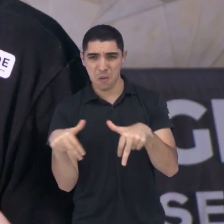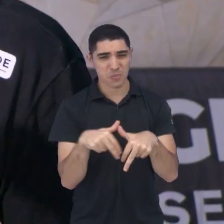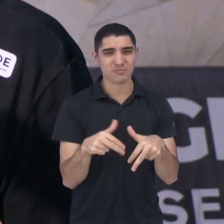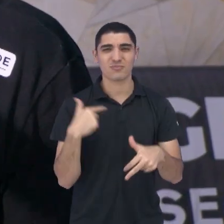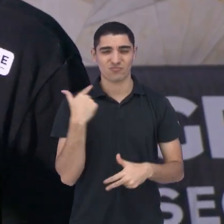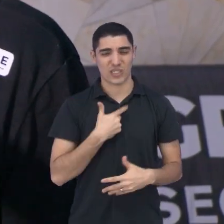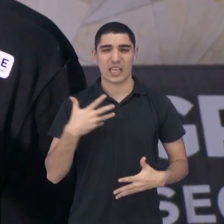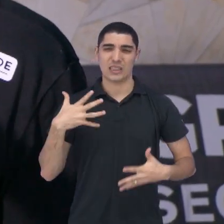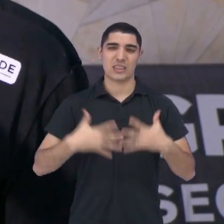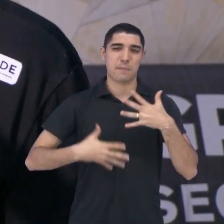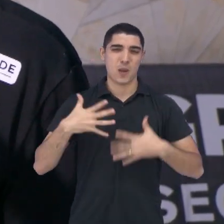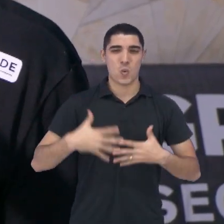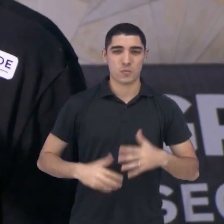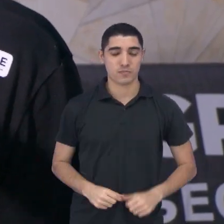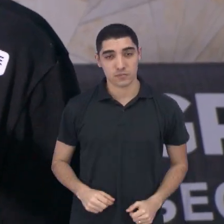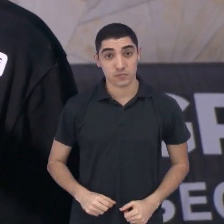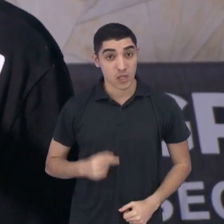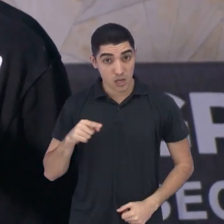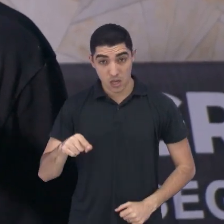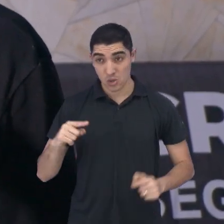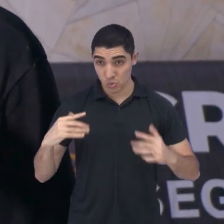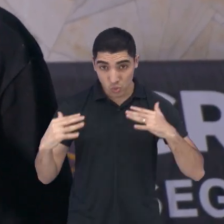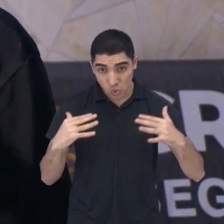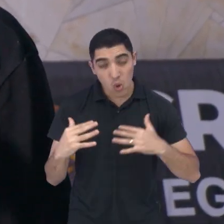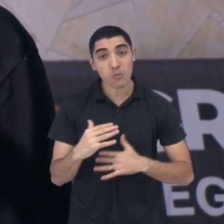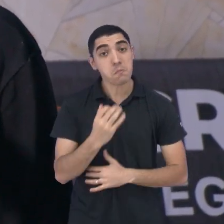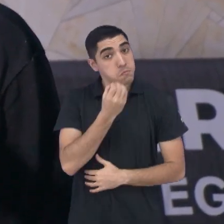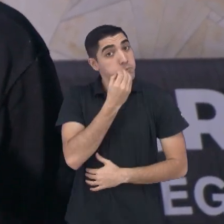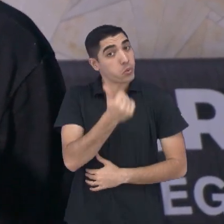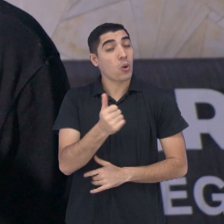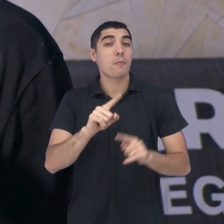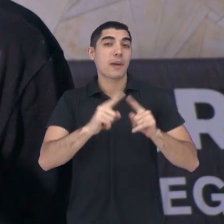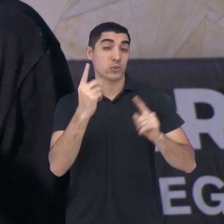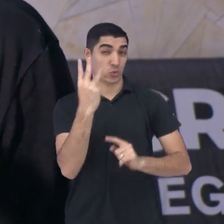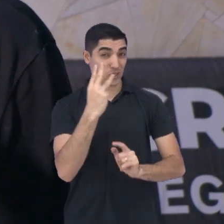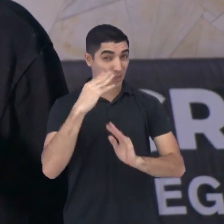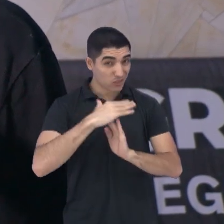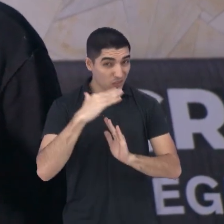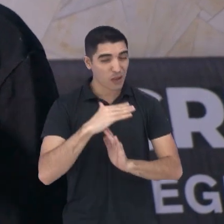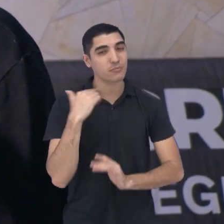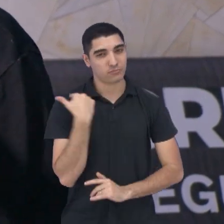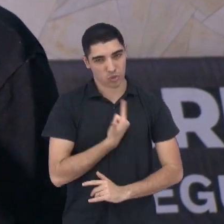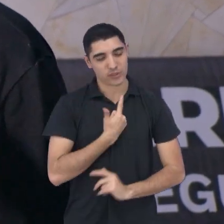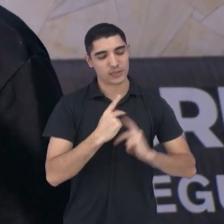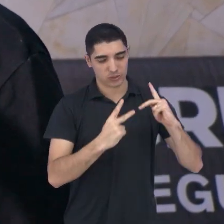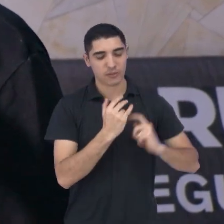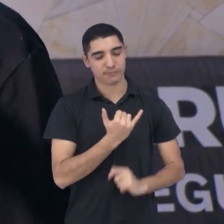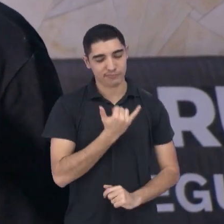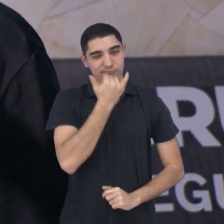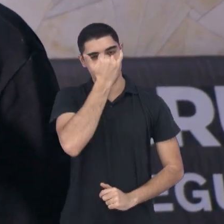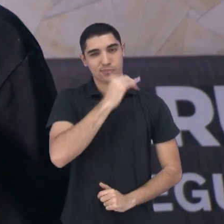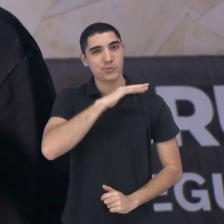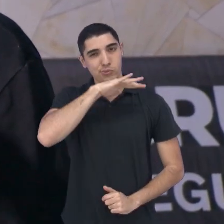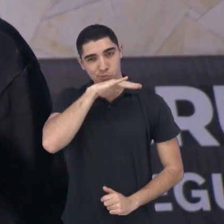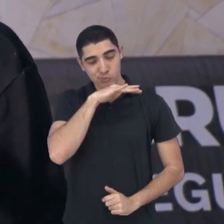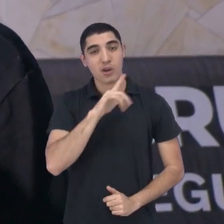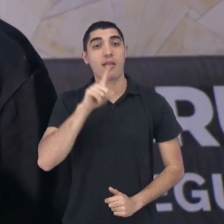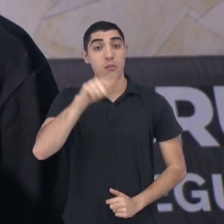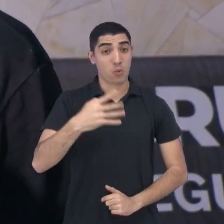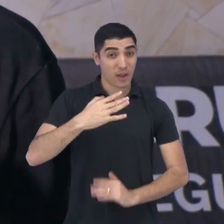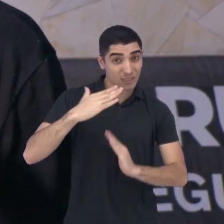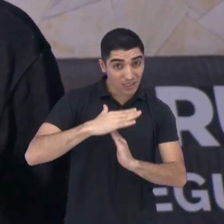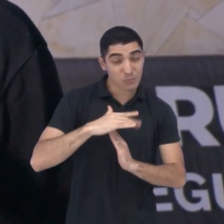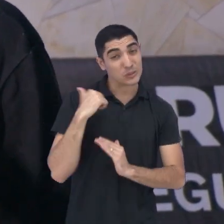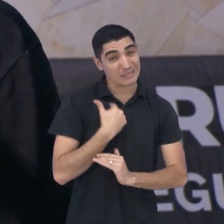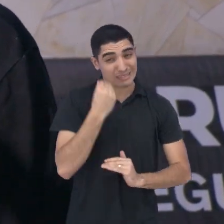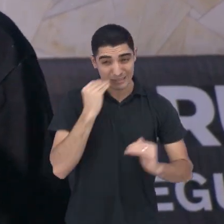Acho que a gente fez um grande jogo, acho que a volta do terceiro quarto foi muito ruim, né? A volta do terceiro quarto acabou pesando demais e aí nós tivemos que correr atrás,